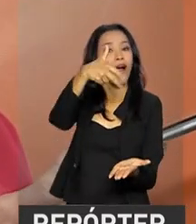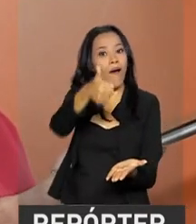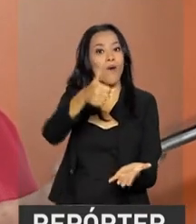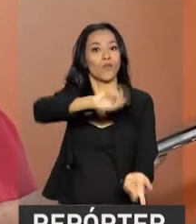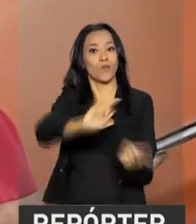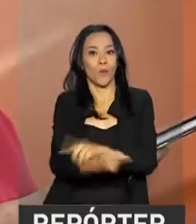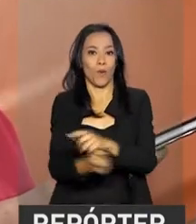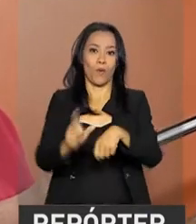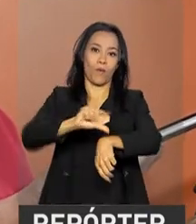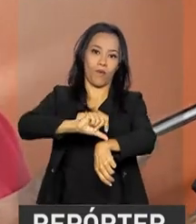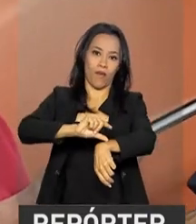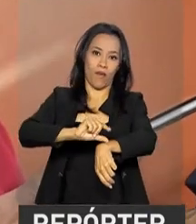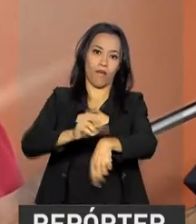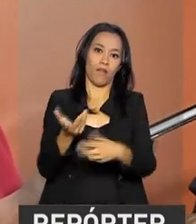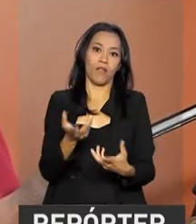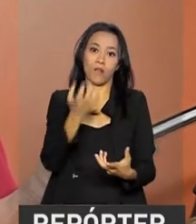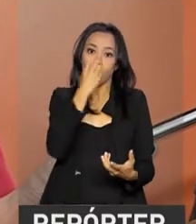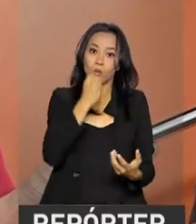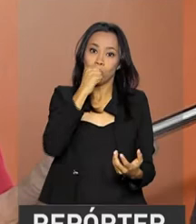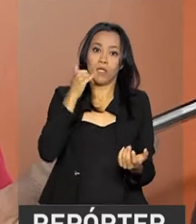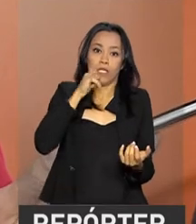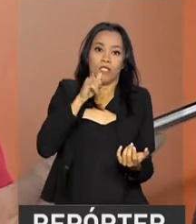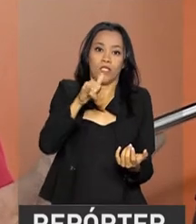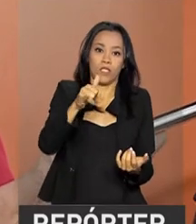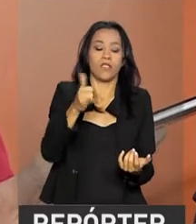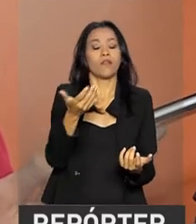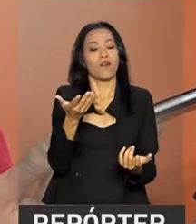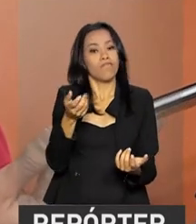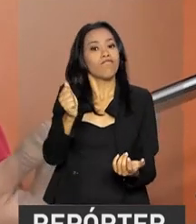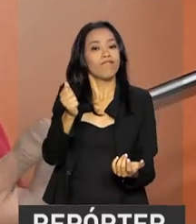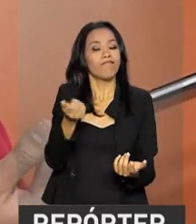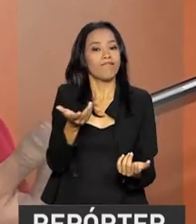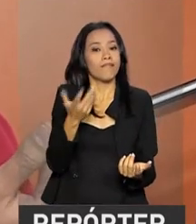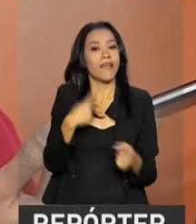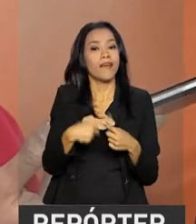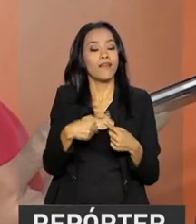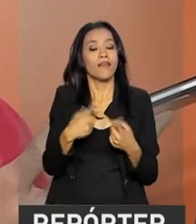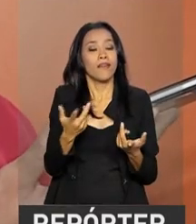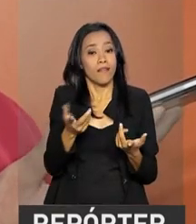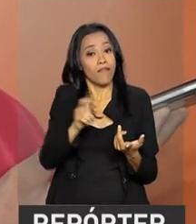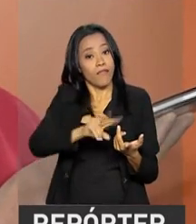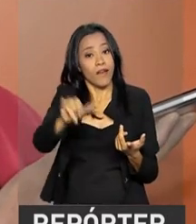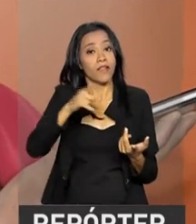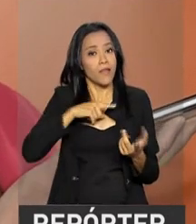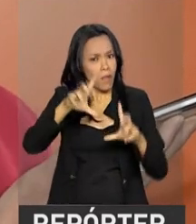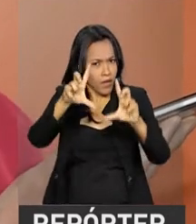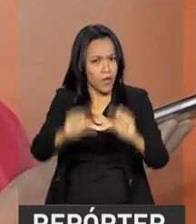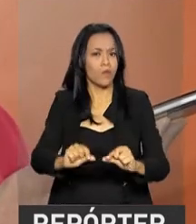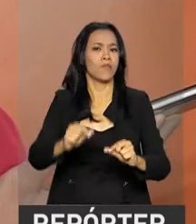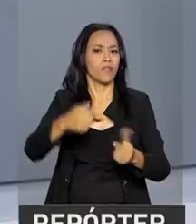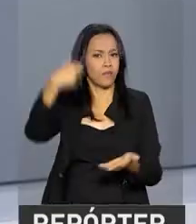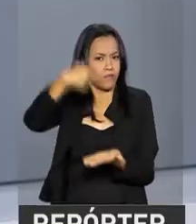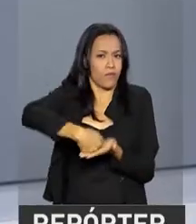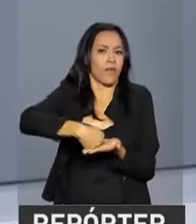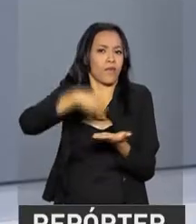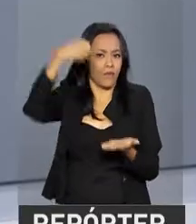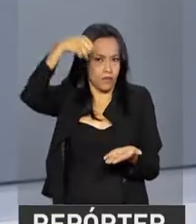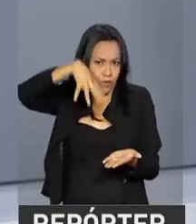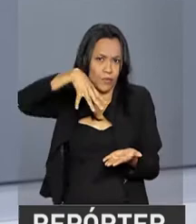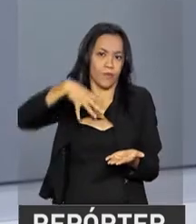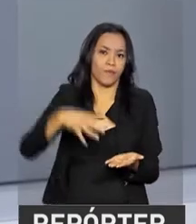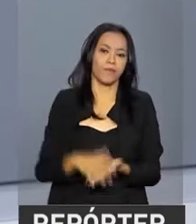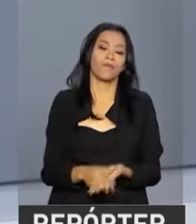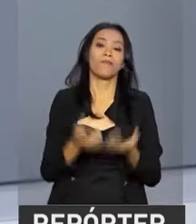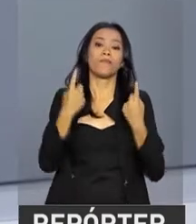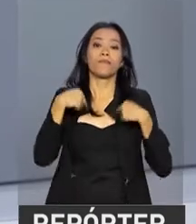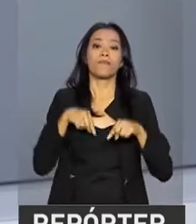deixando de consumir energia na hora de ponta e consumindo fora de hora de ponta ele vai ter uma redução na conta de dívida no ano